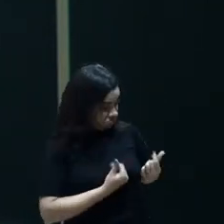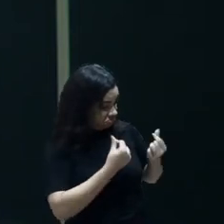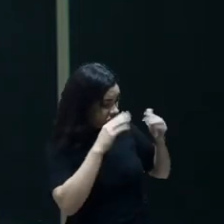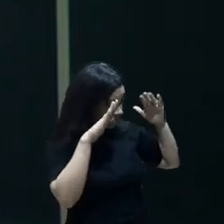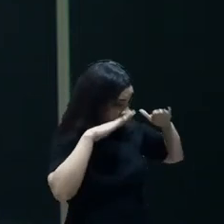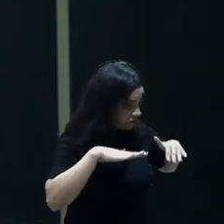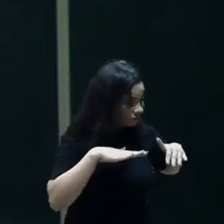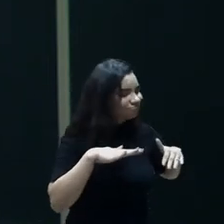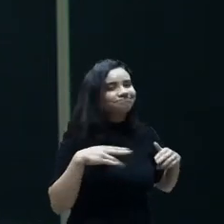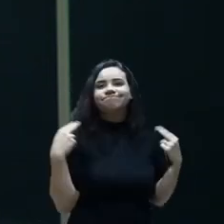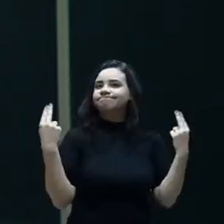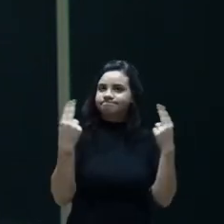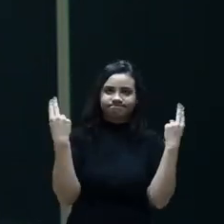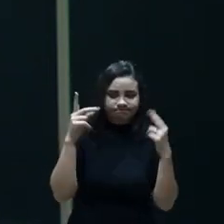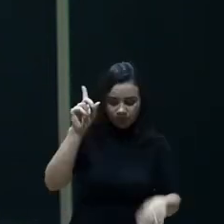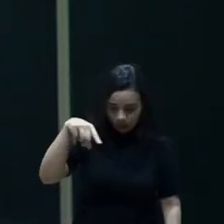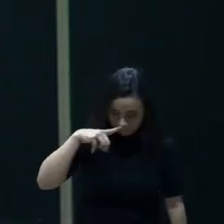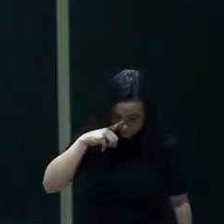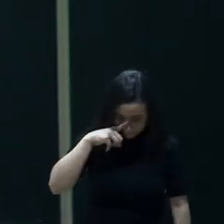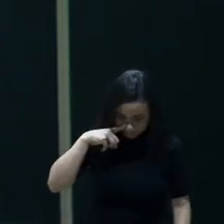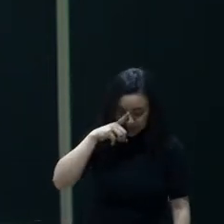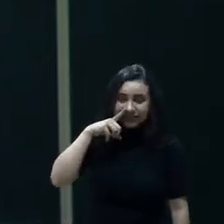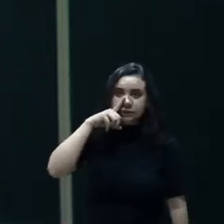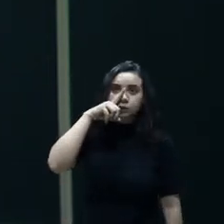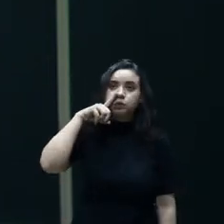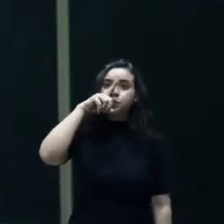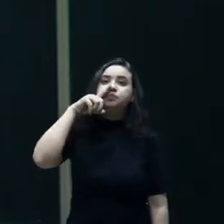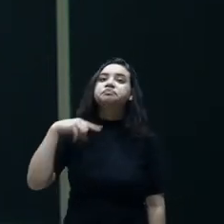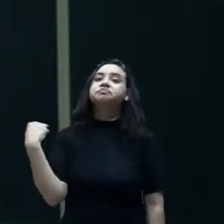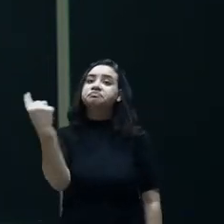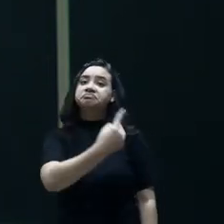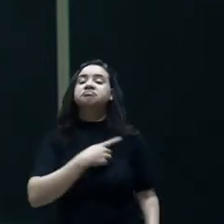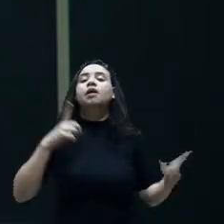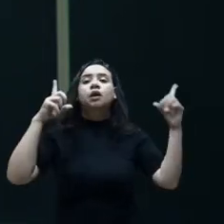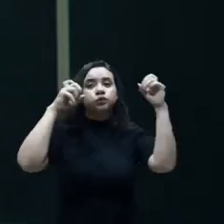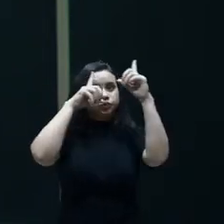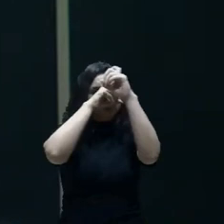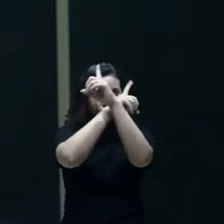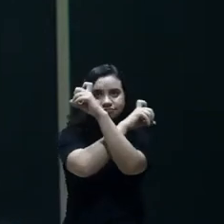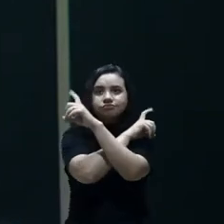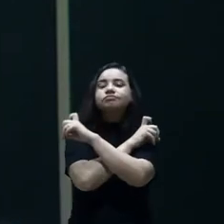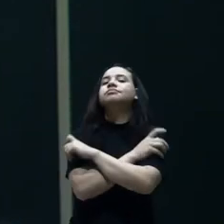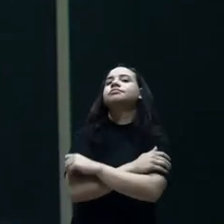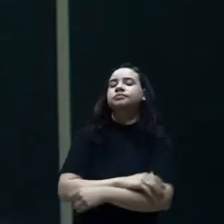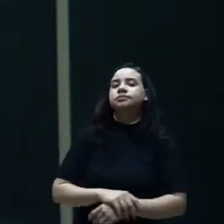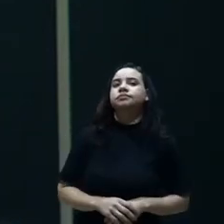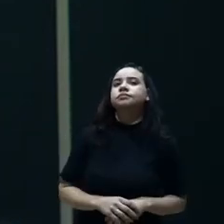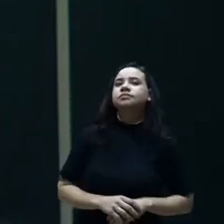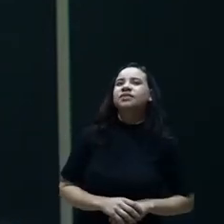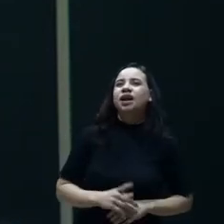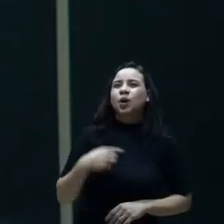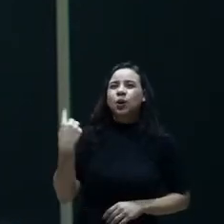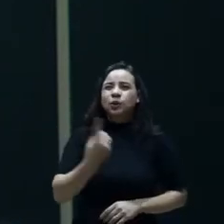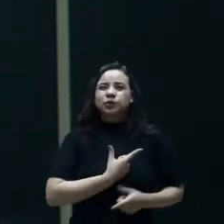Isso é um perigo muito grande. E nós temos essa dificuldade, e somos sufocados